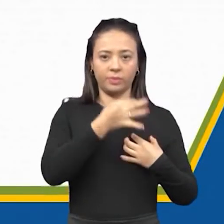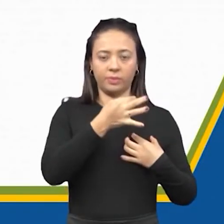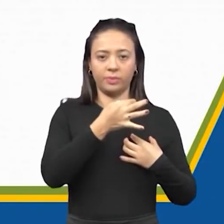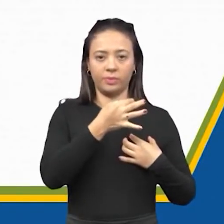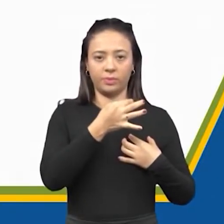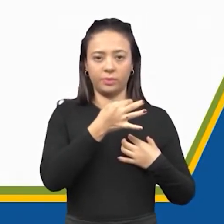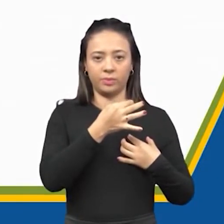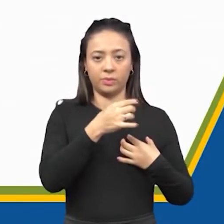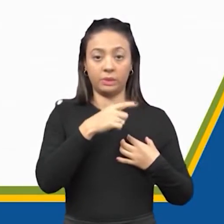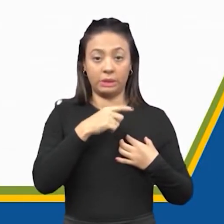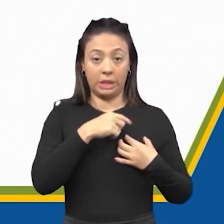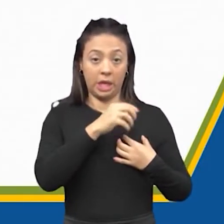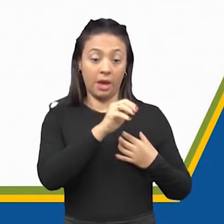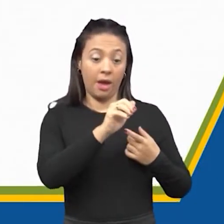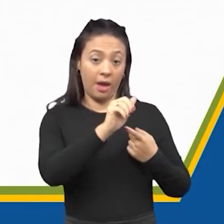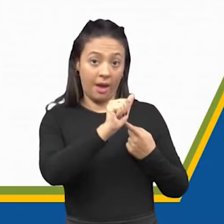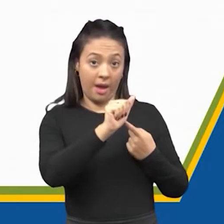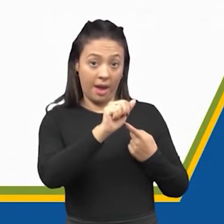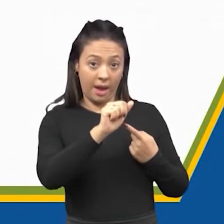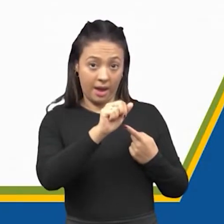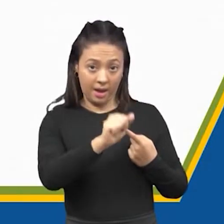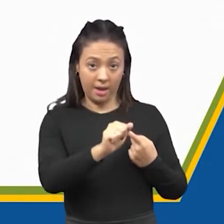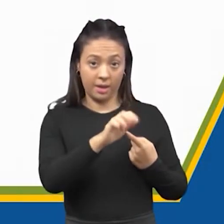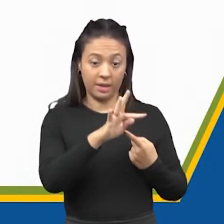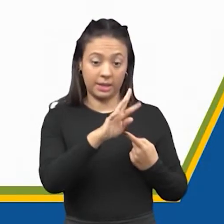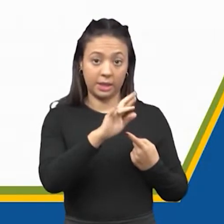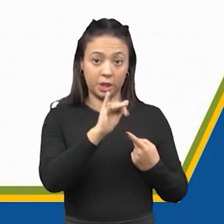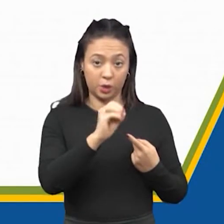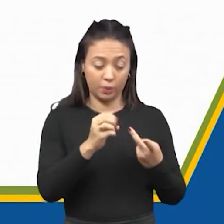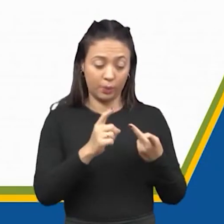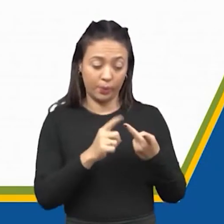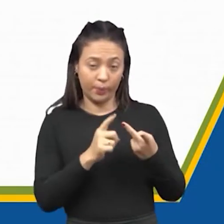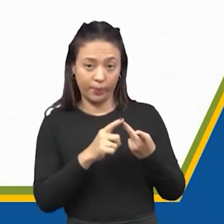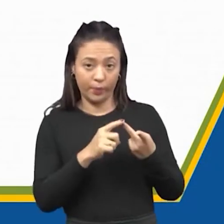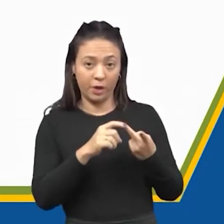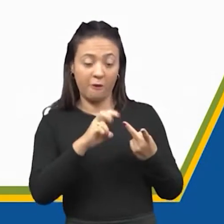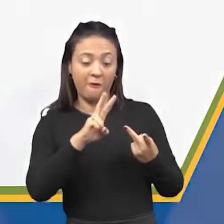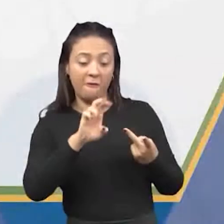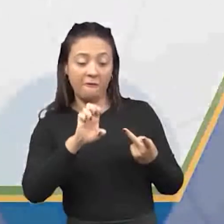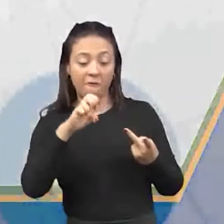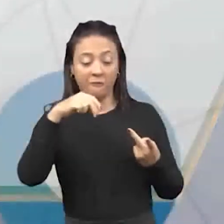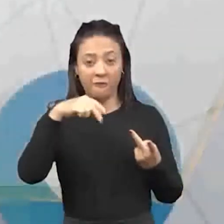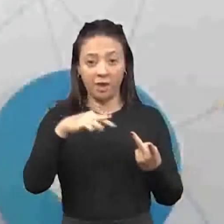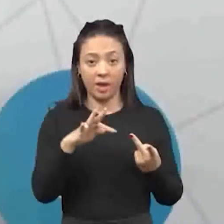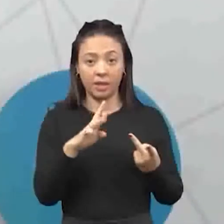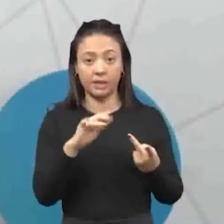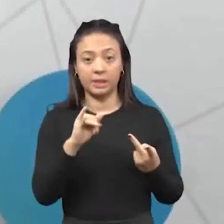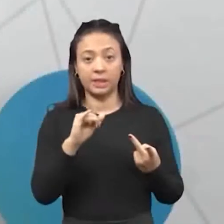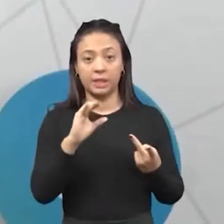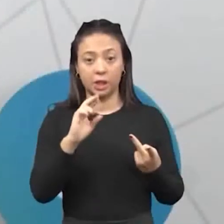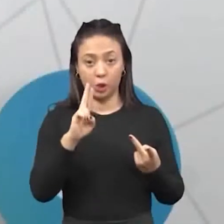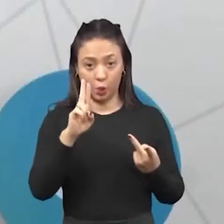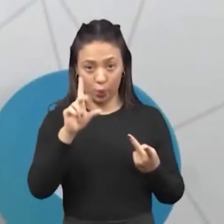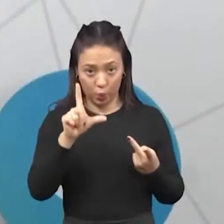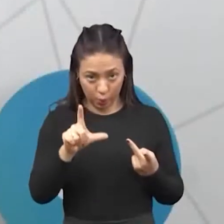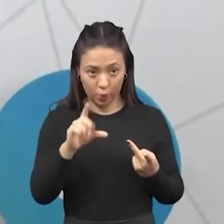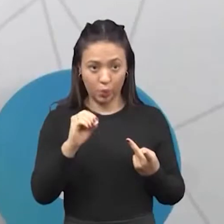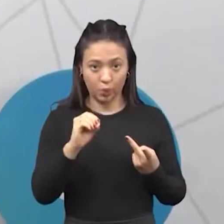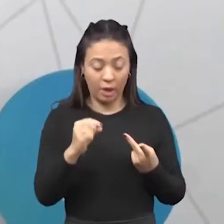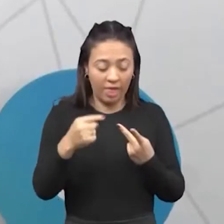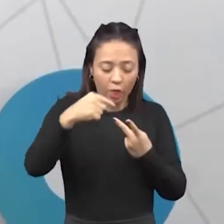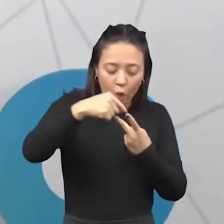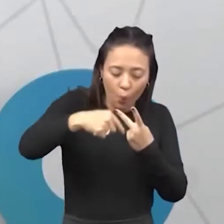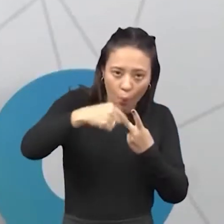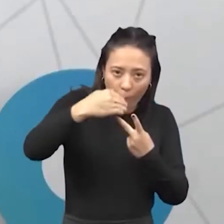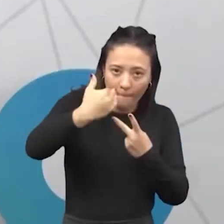localizadas entre os átrios e os ventrículos e entre os ventrículos e as artérias, que são os vasos sanguíneos que saem